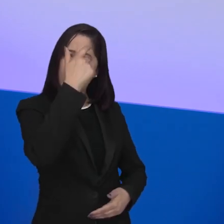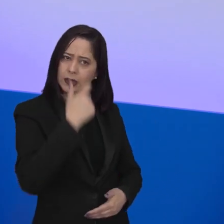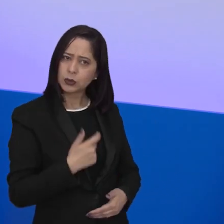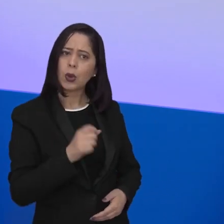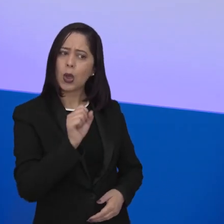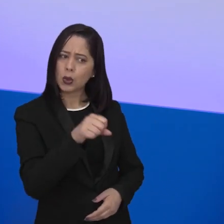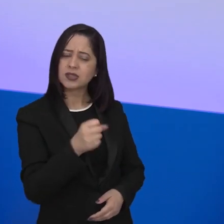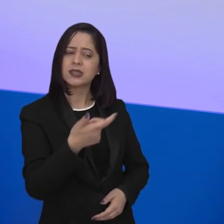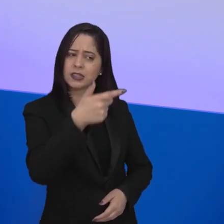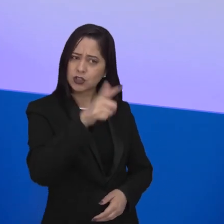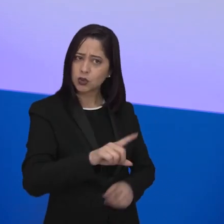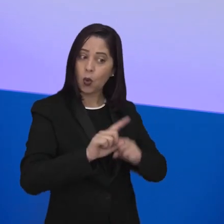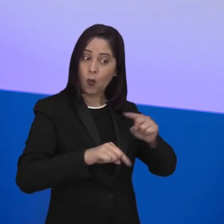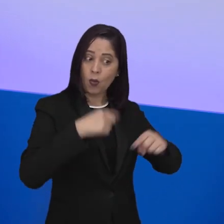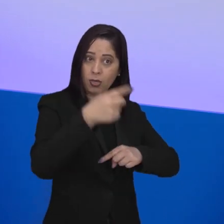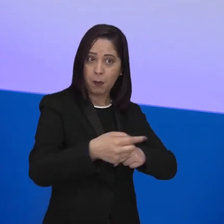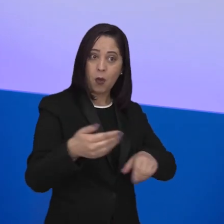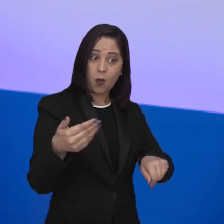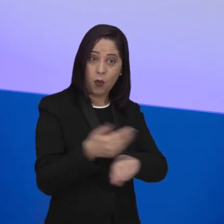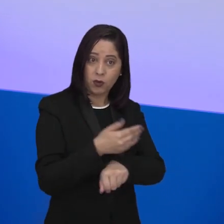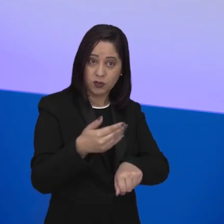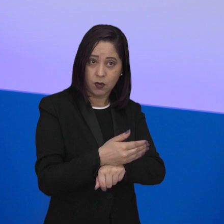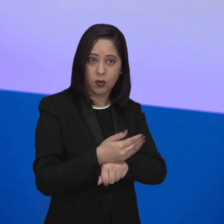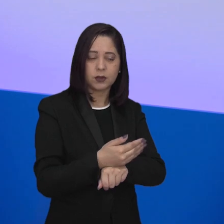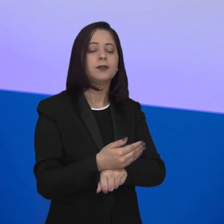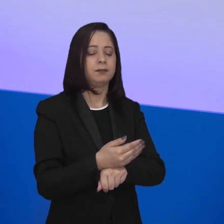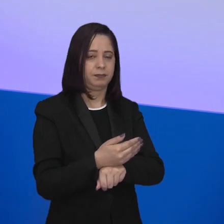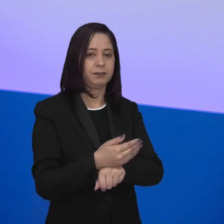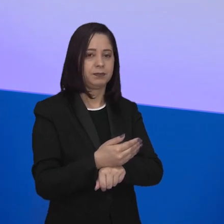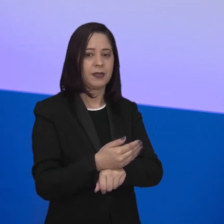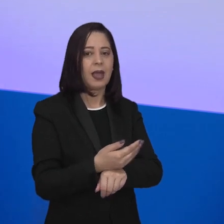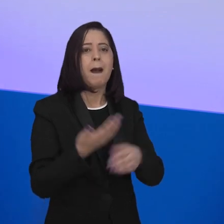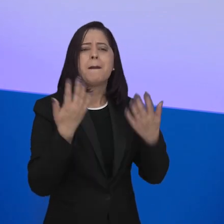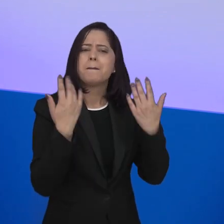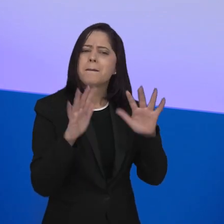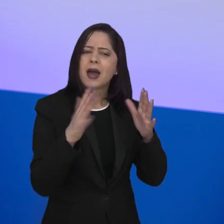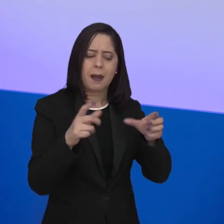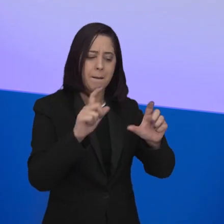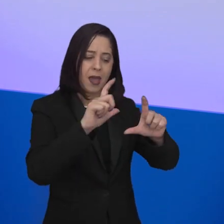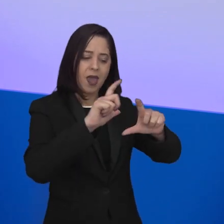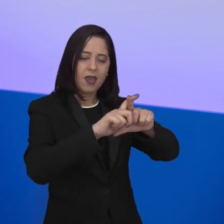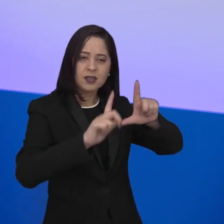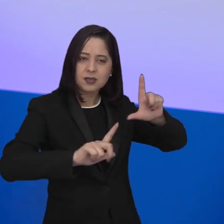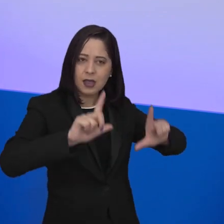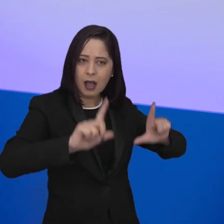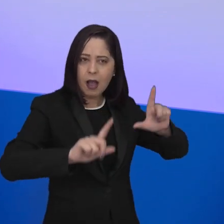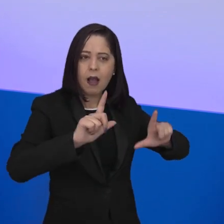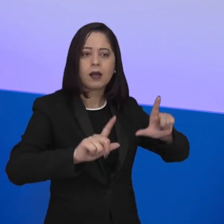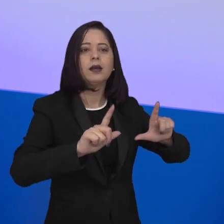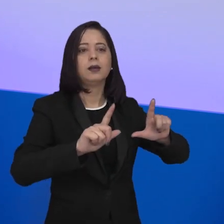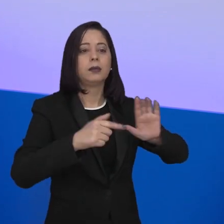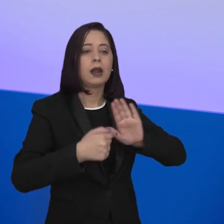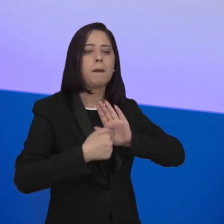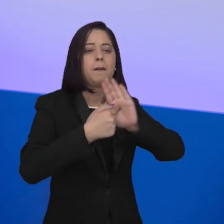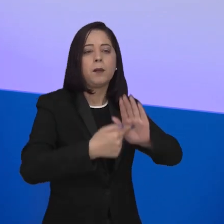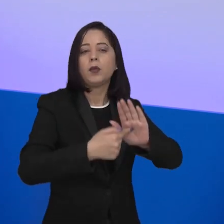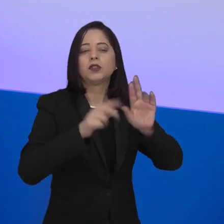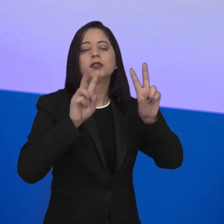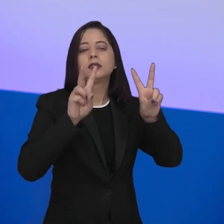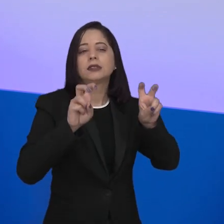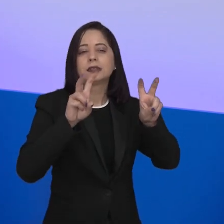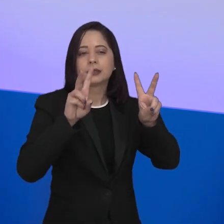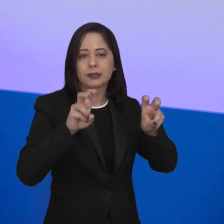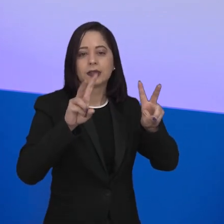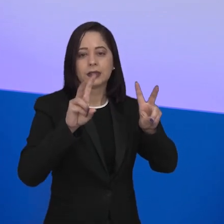muito e quero parabenizar a TV Câmara, a Câmara Municipal de São José dos Campos, por ser tão atenciosa com esse tema e